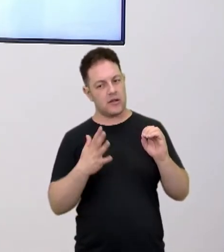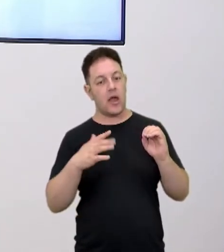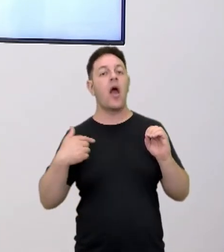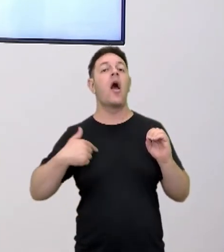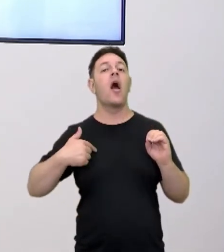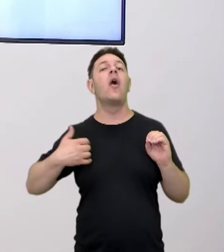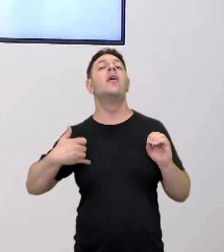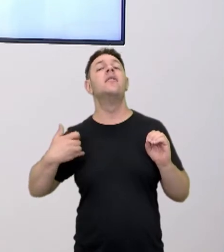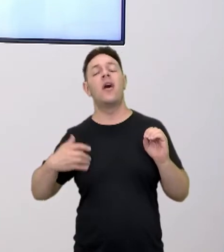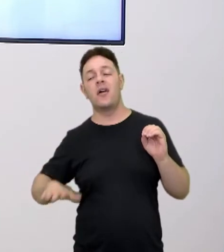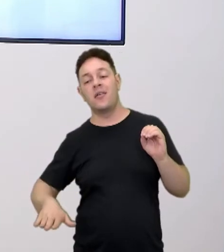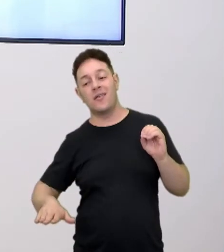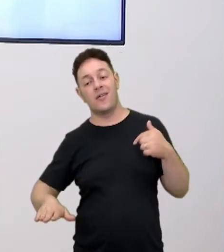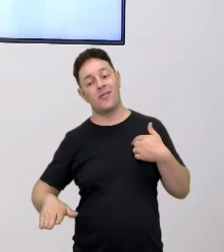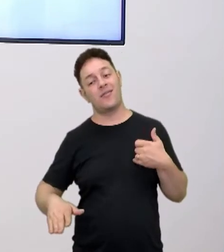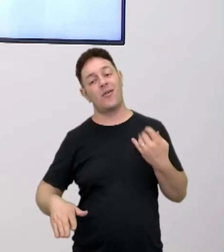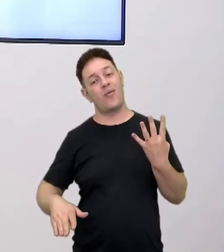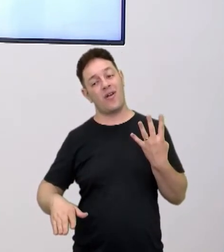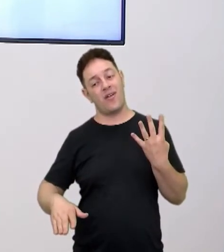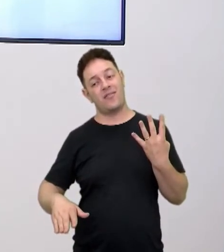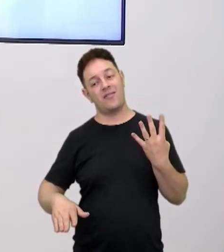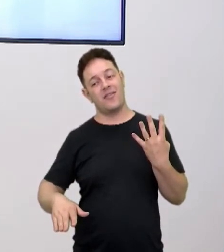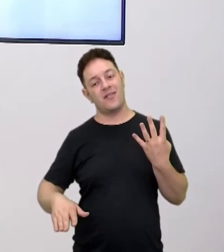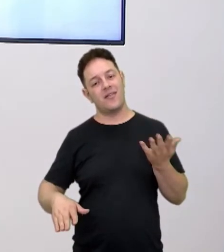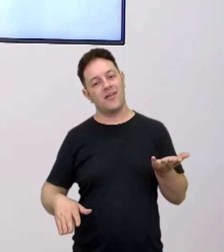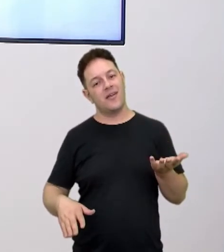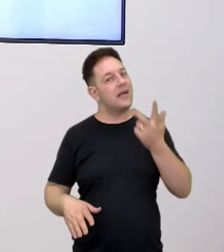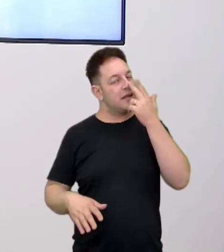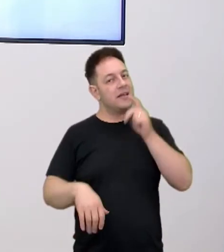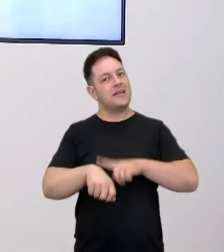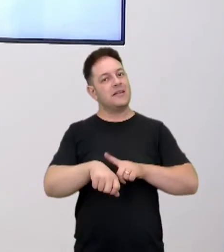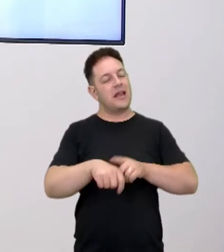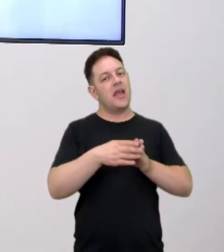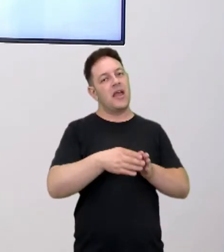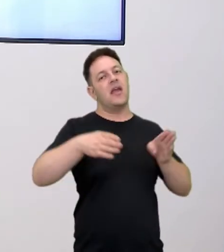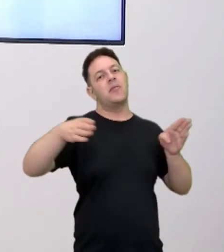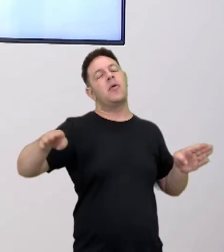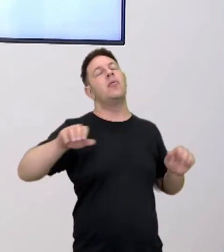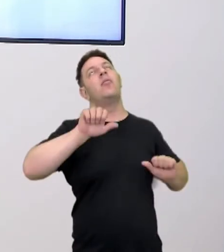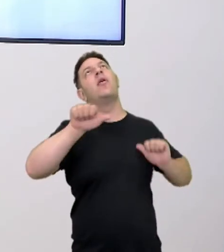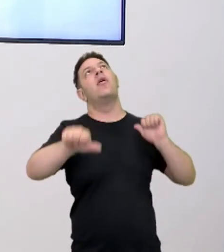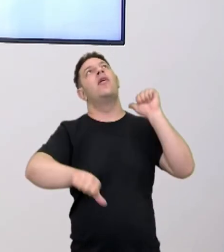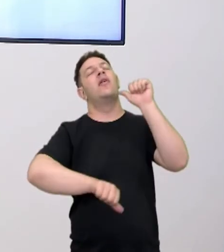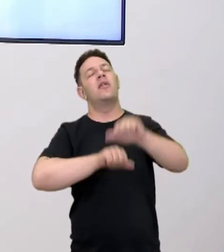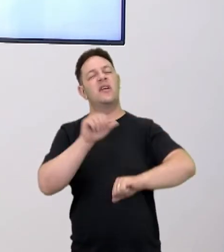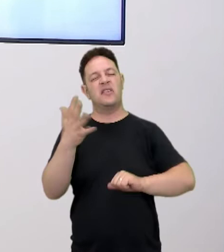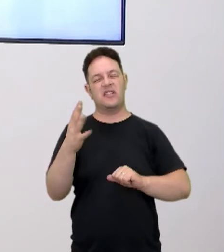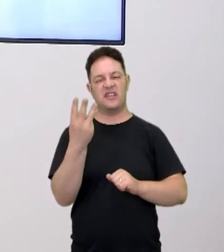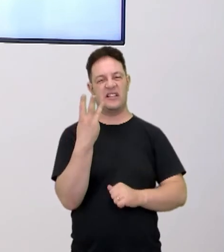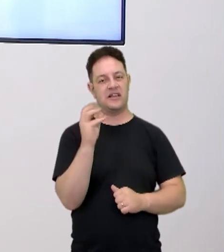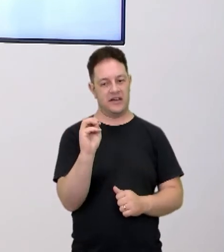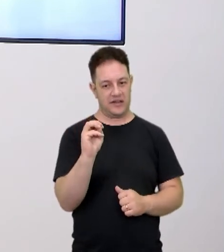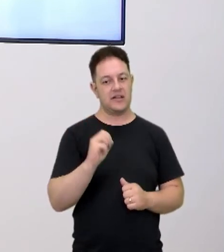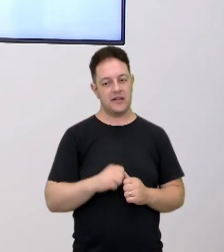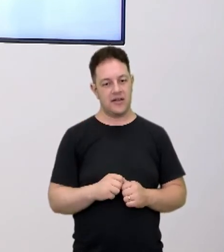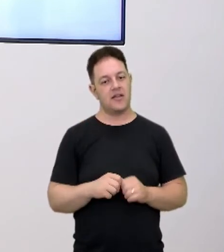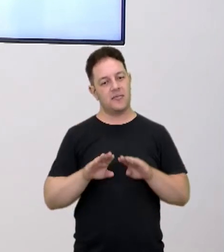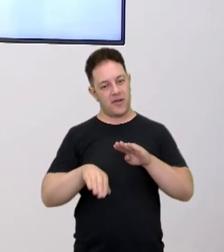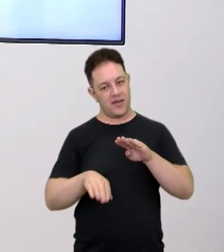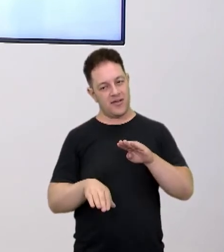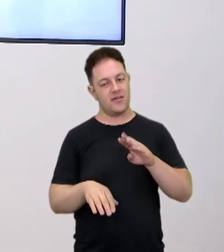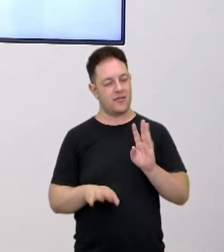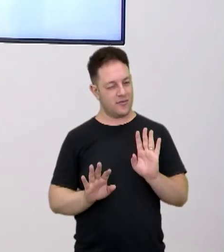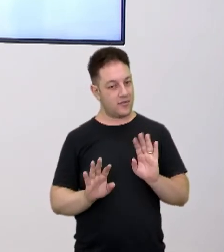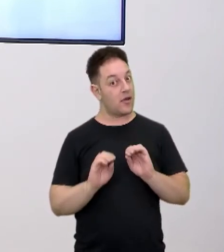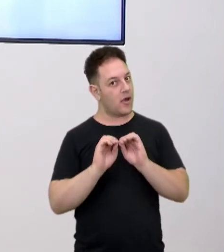uns 4 anos, por exemplo. Então, tem uma janela de tempo aí de uns 30 anos, um pouco menos de 30 anos,